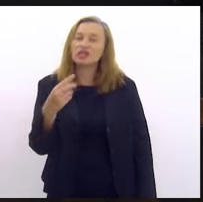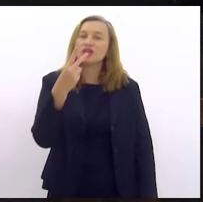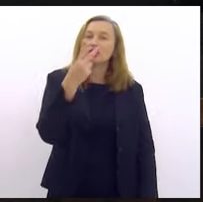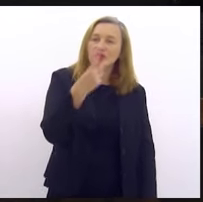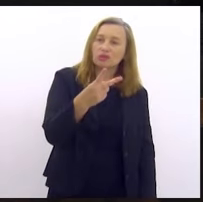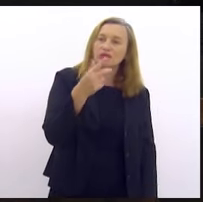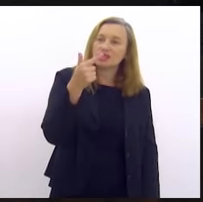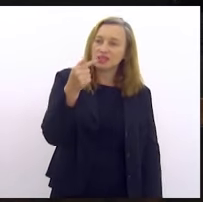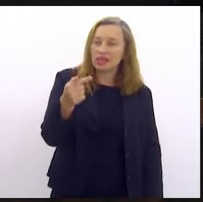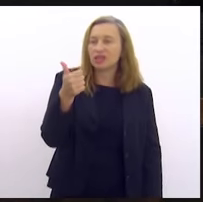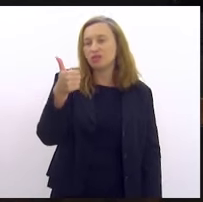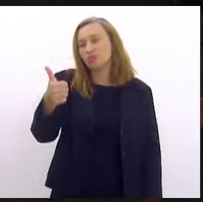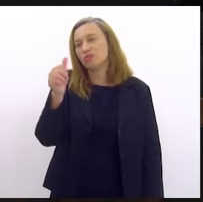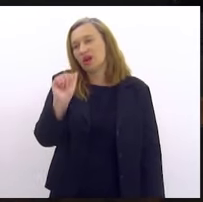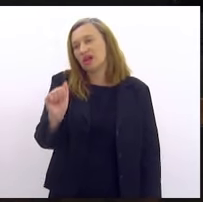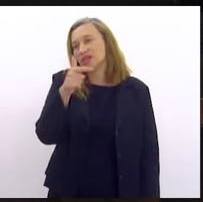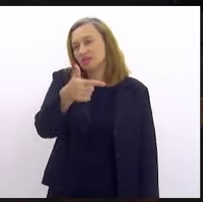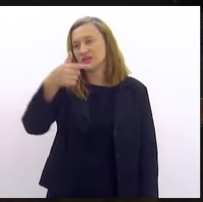271-A/19,